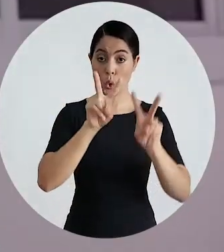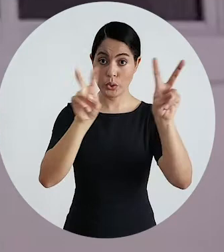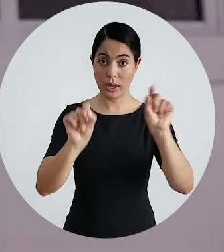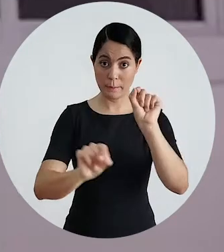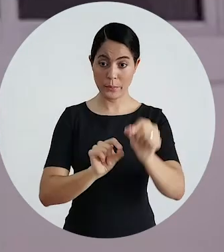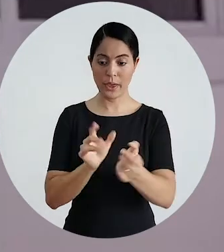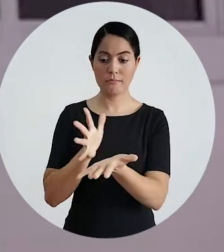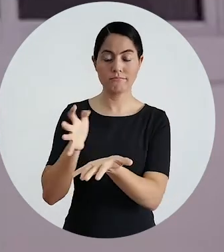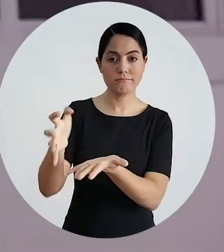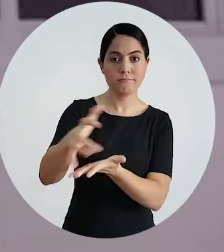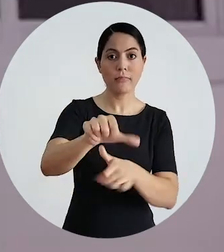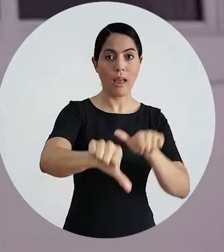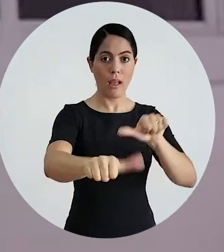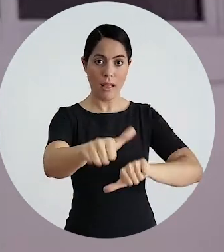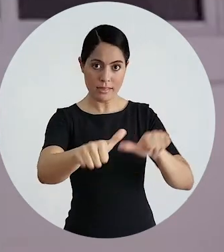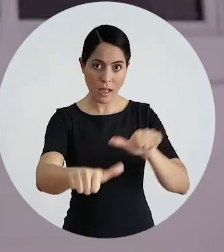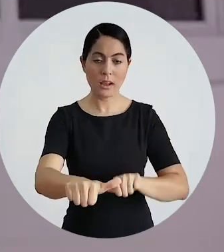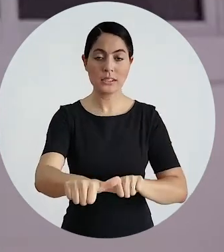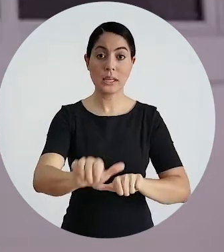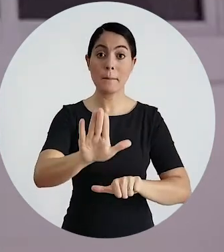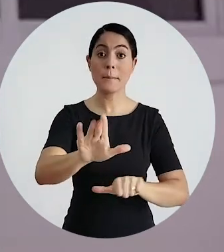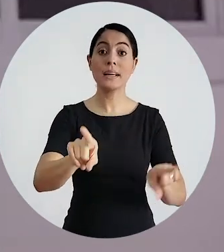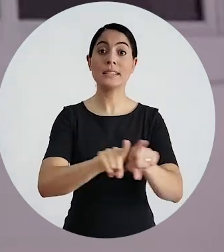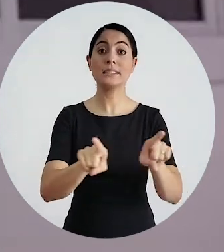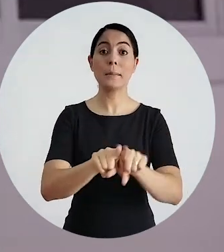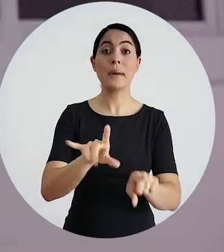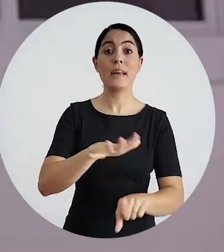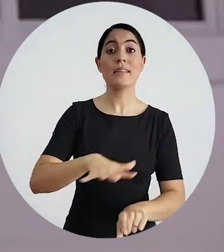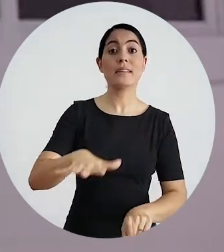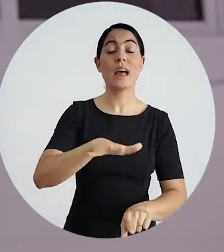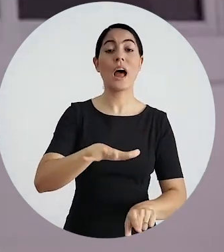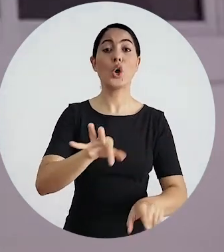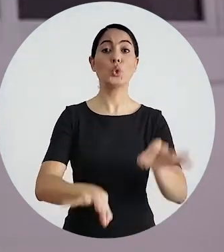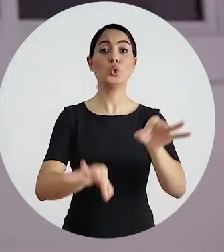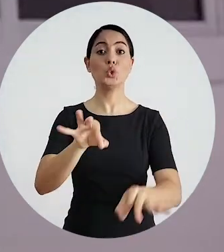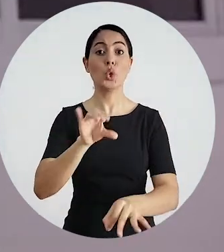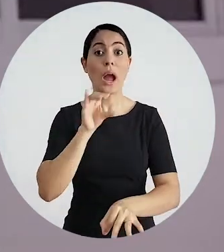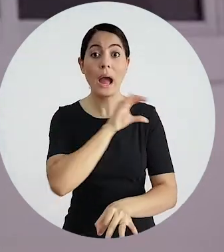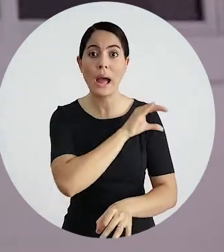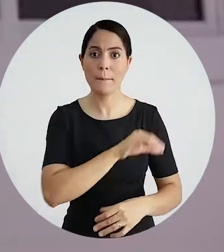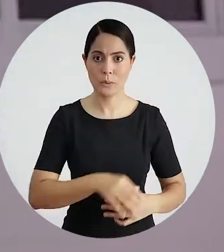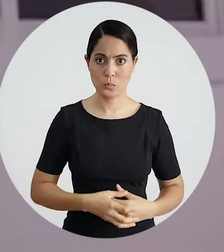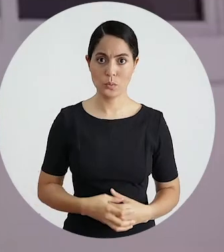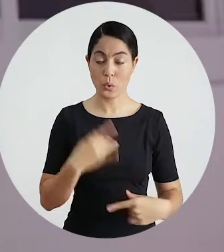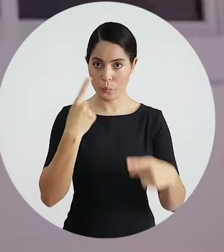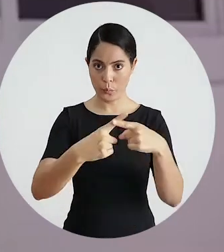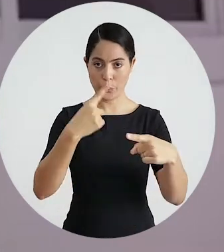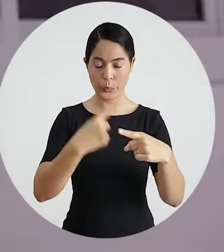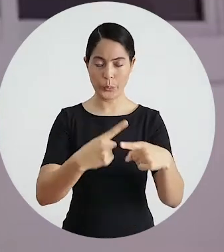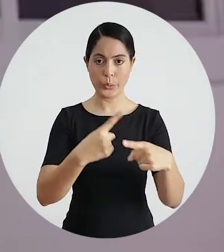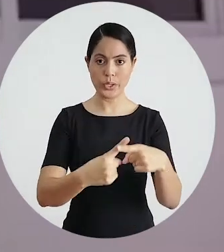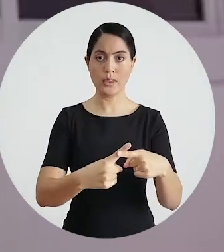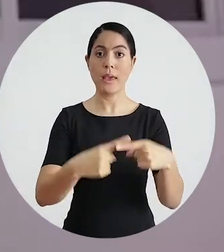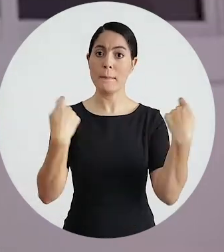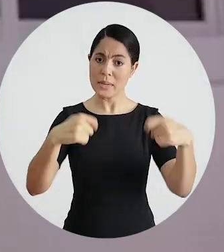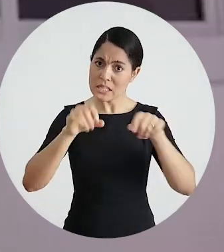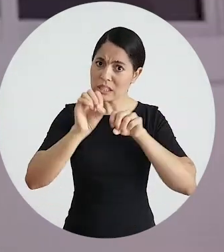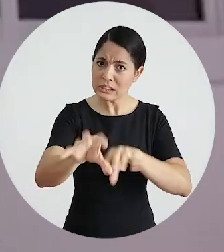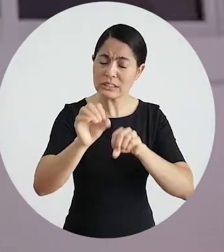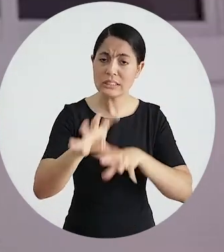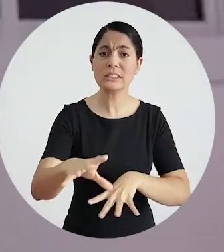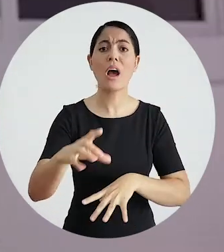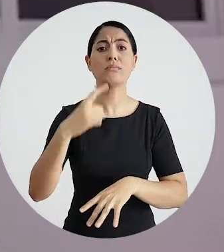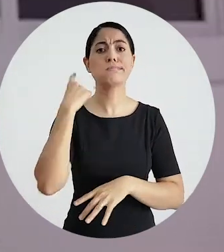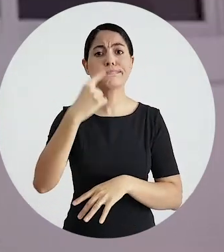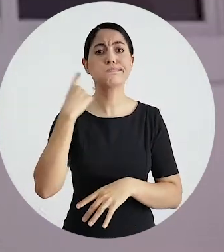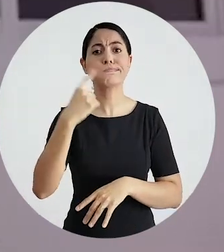dados, mas também com uma visão um pouquinho mais do jurídico ágil. É trazer para o advogado a mentalidade